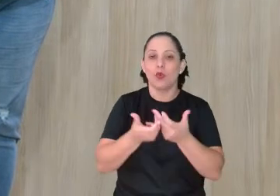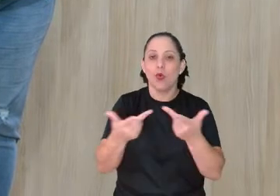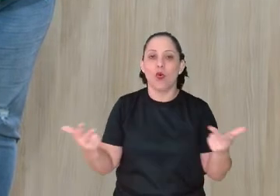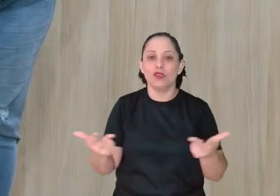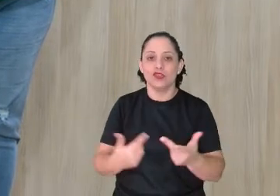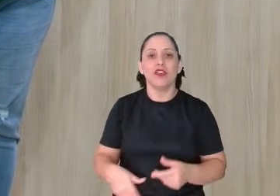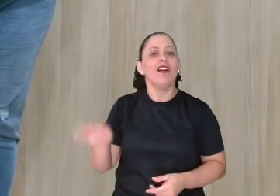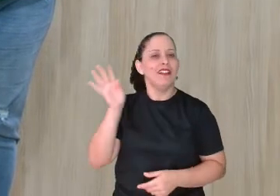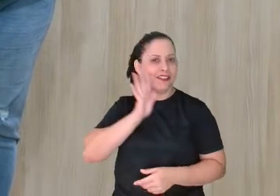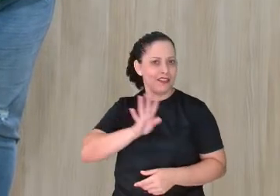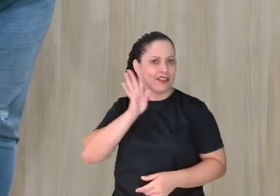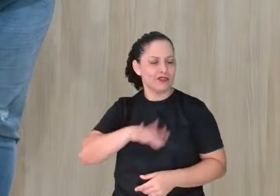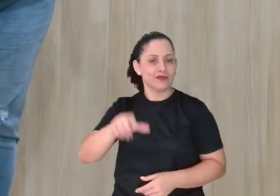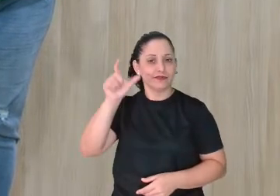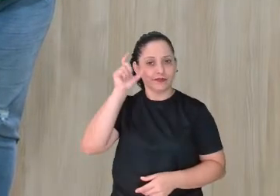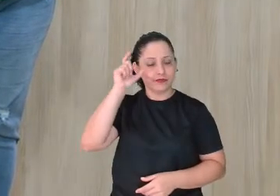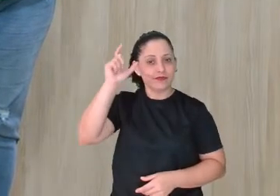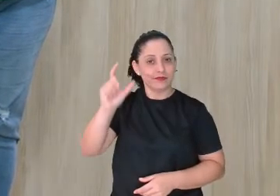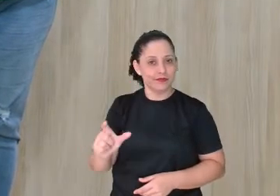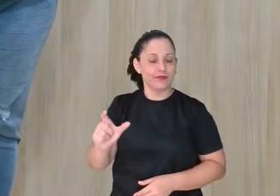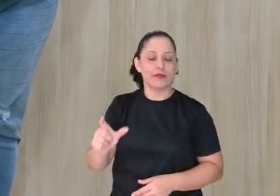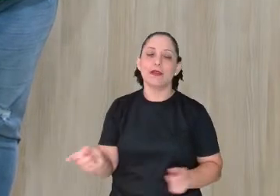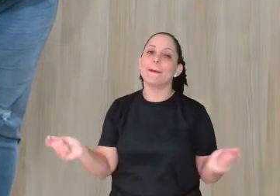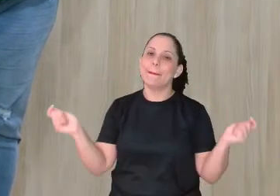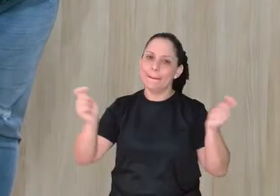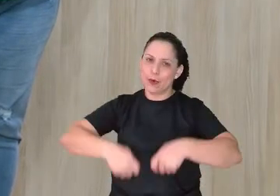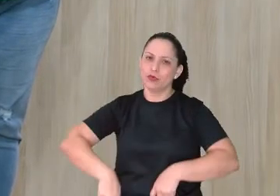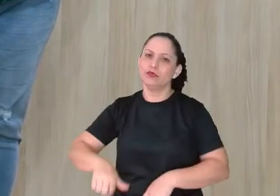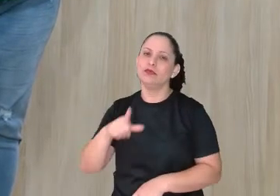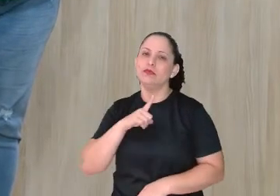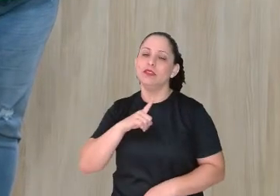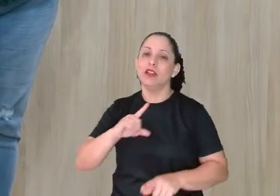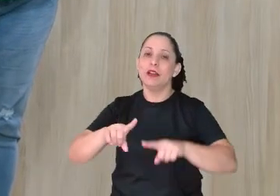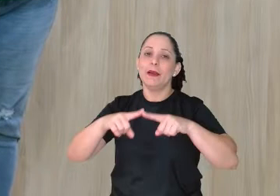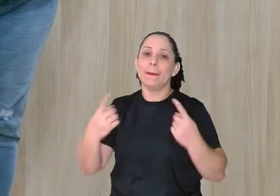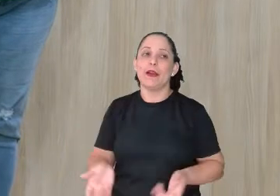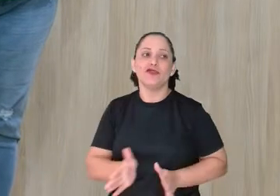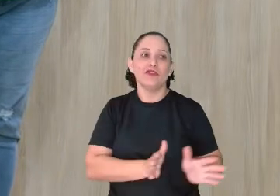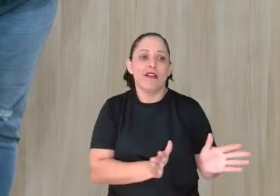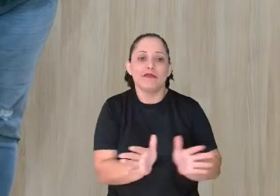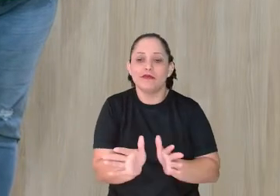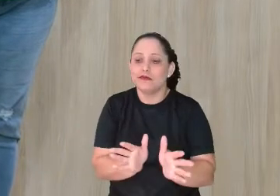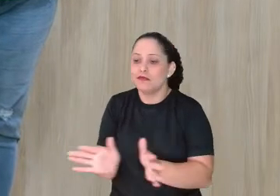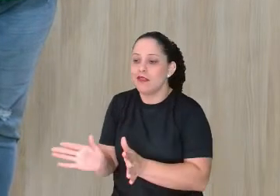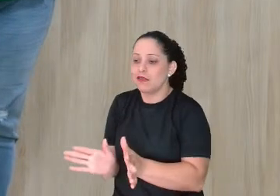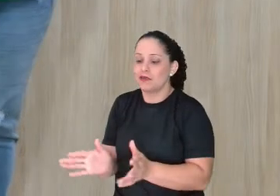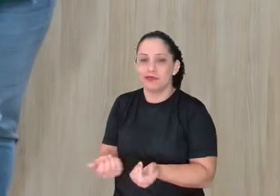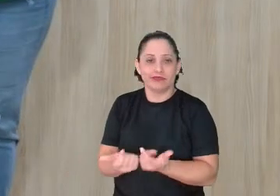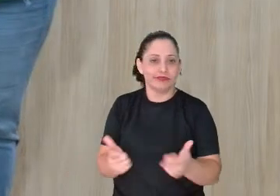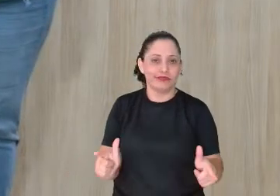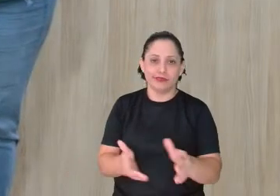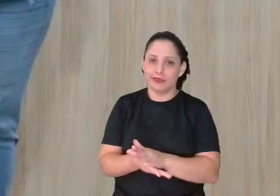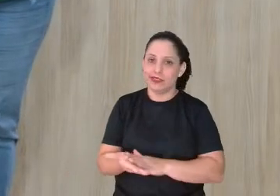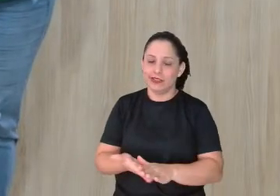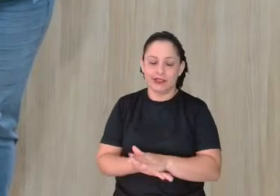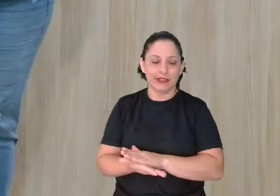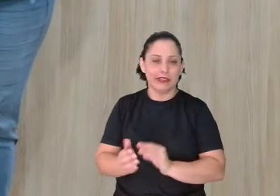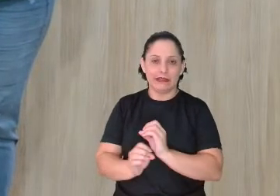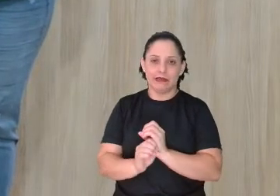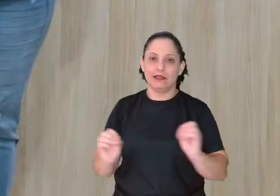super interessantes que a gente poderia ter, né? Mas não temos acesso ainda, né? Nem todo mundo tem Exatamente. acesso.